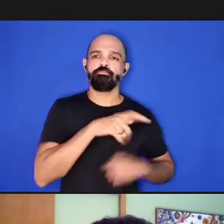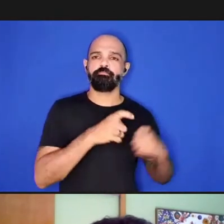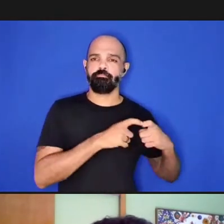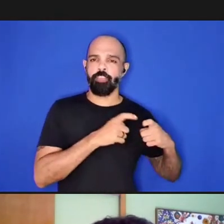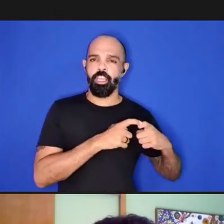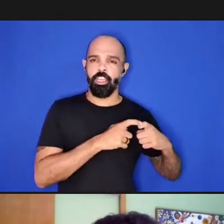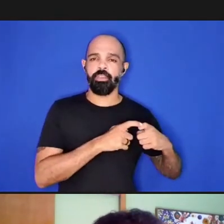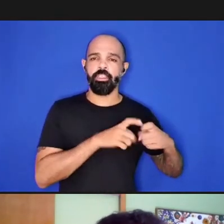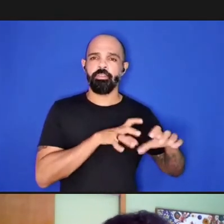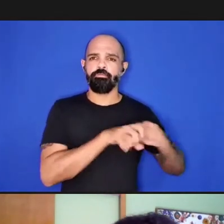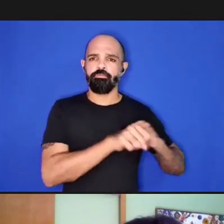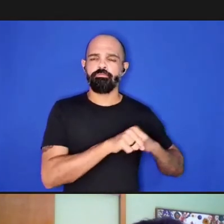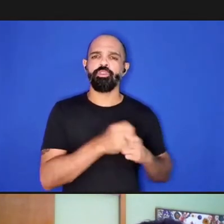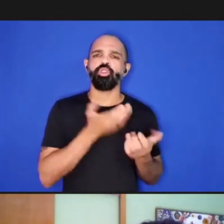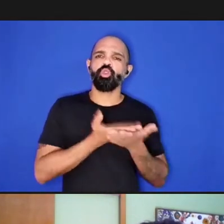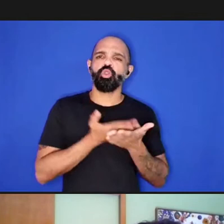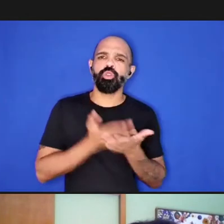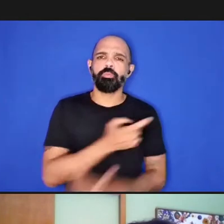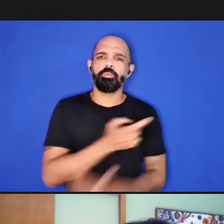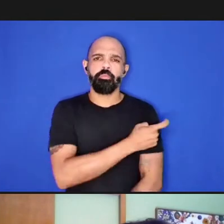São estudantes de medicina,